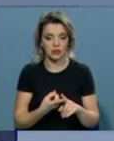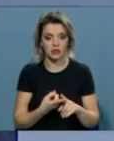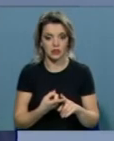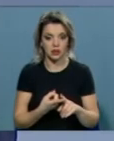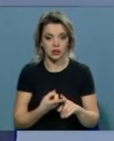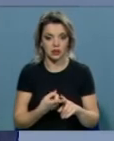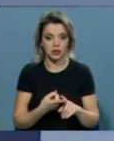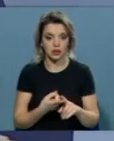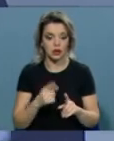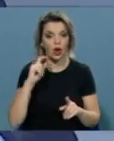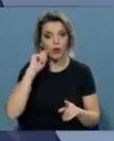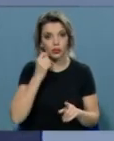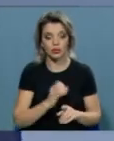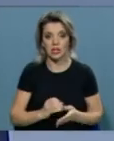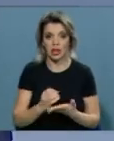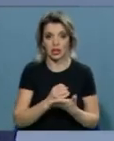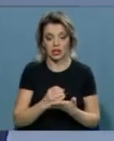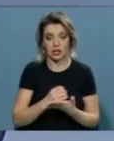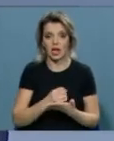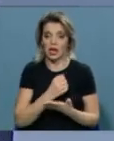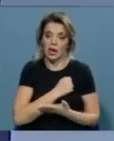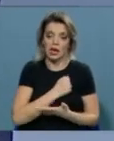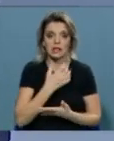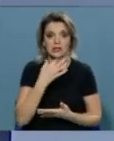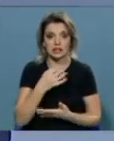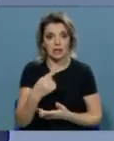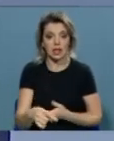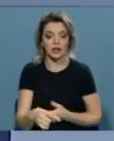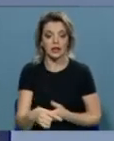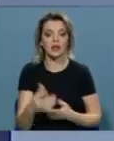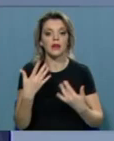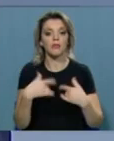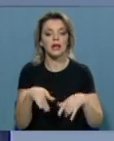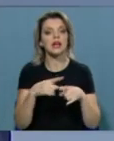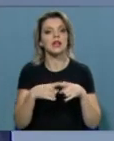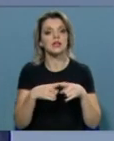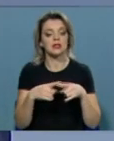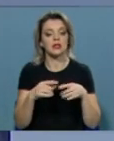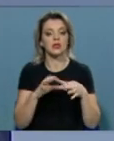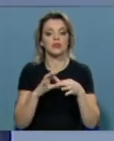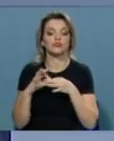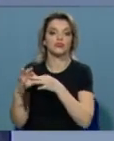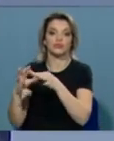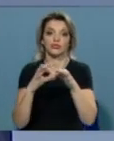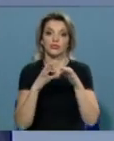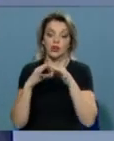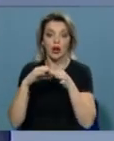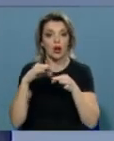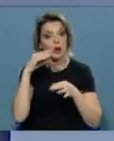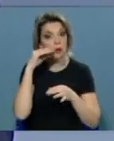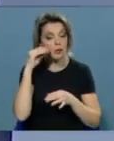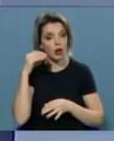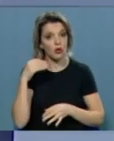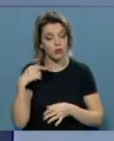não fará mal a ninguém as casas estão lá garantir seria porventura muito interessante eu nisso os bancos voltarem